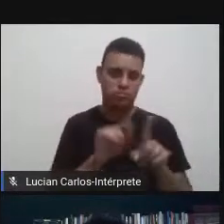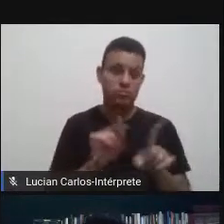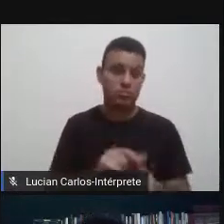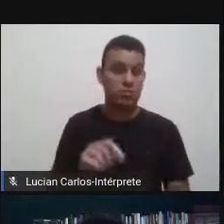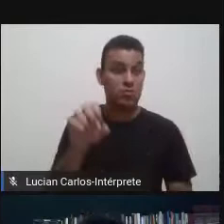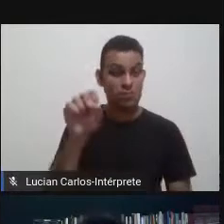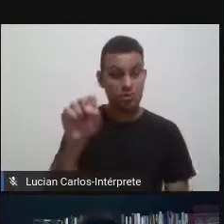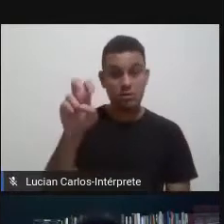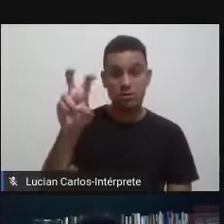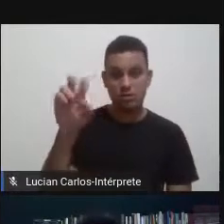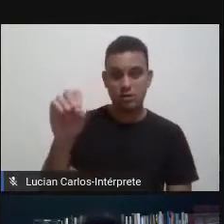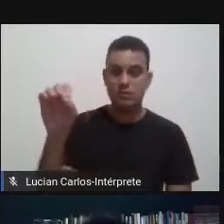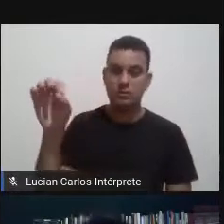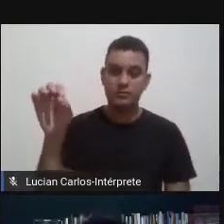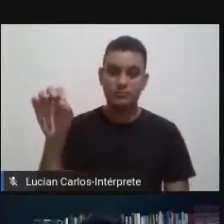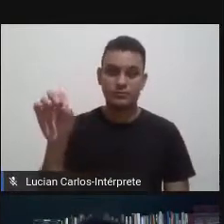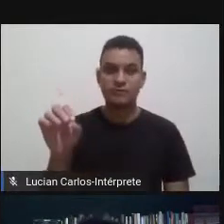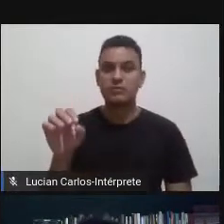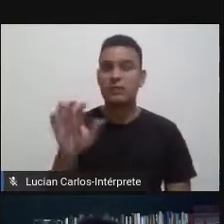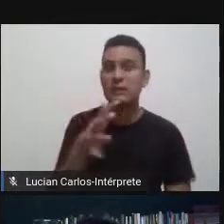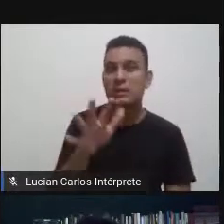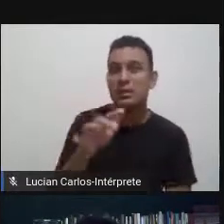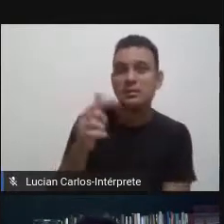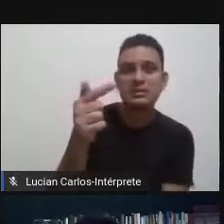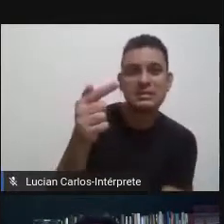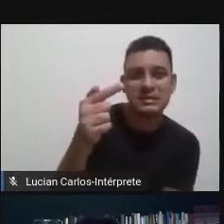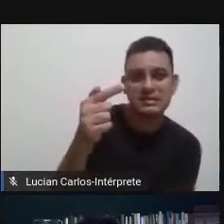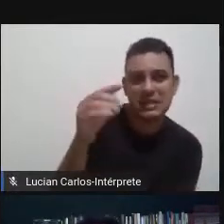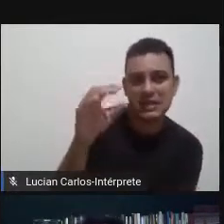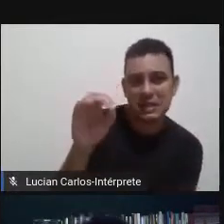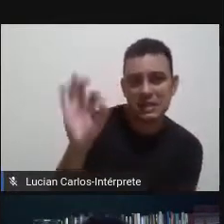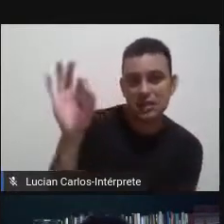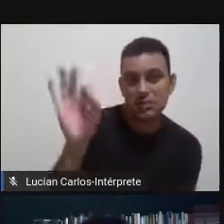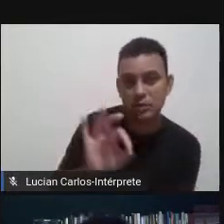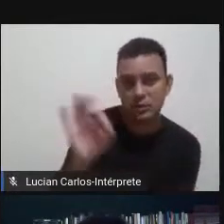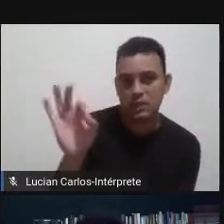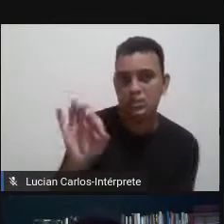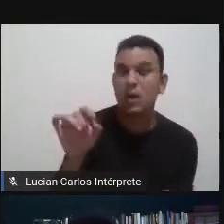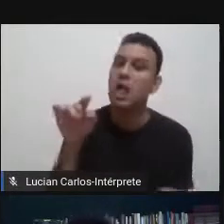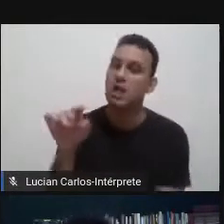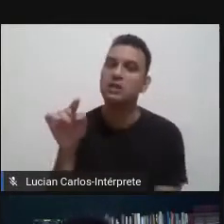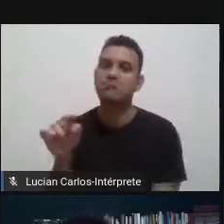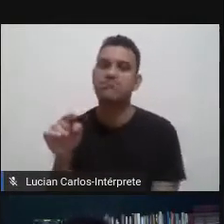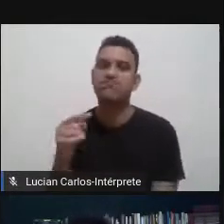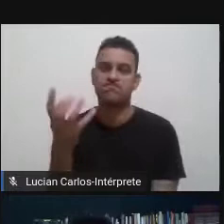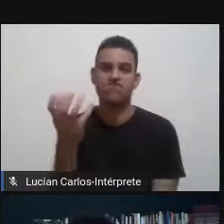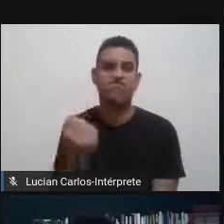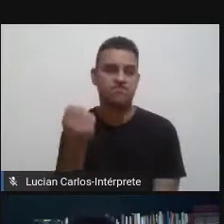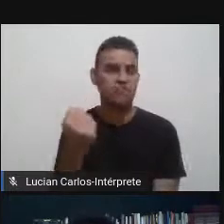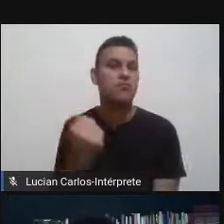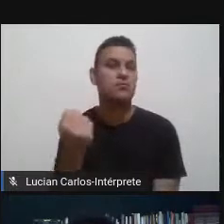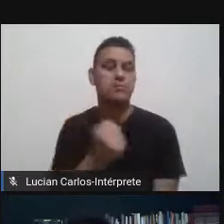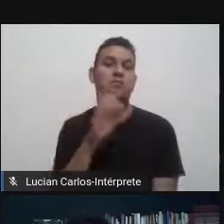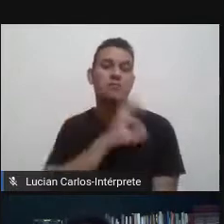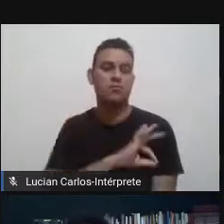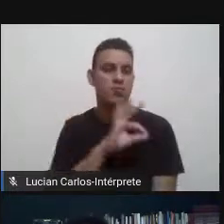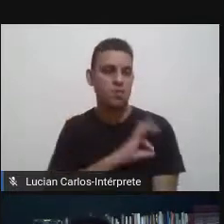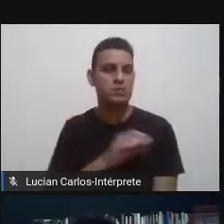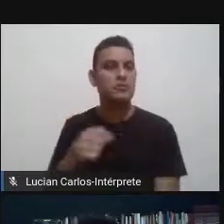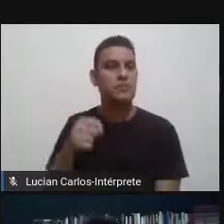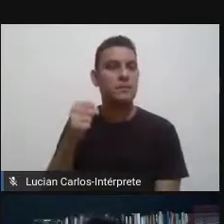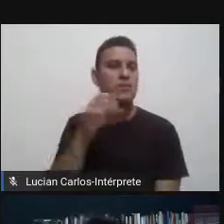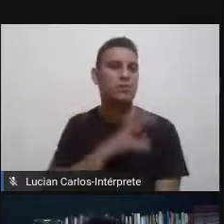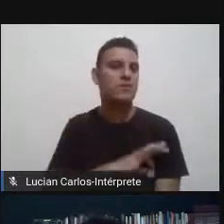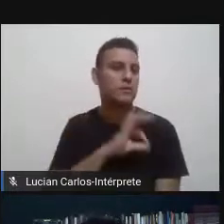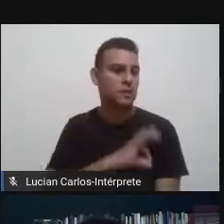escola, aproximadamente 70% eram beneficiários dessa distribuição dos